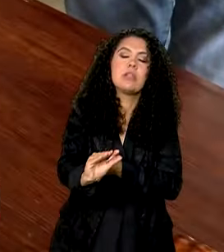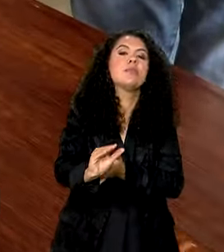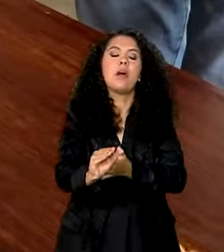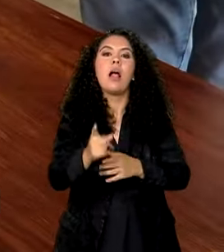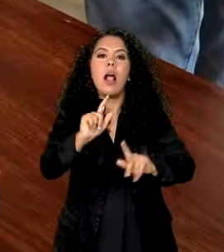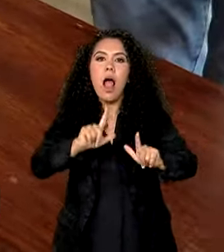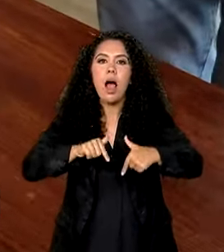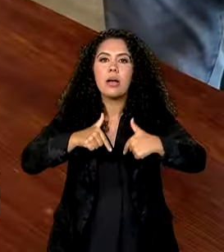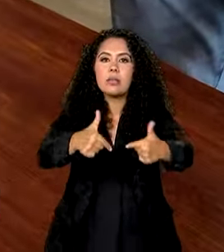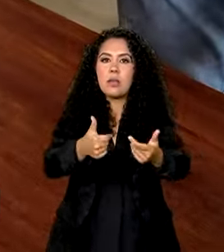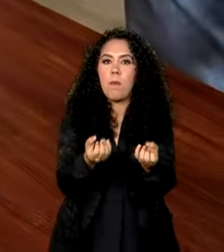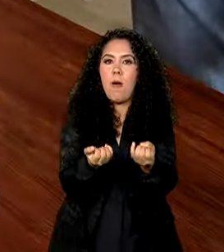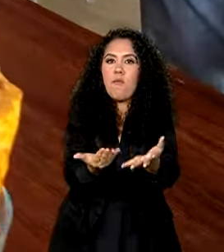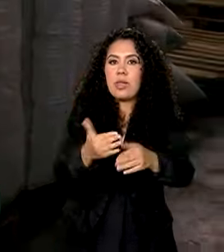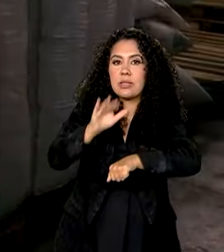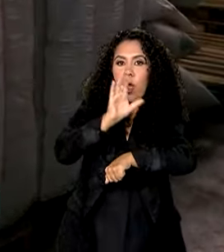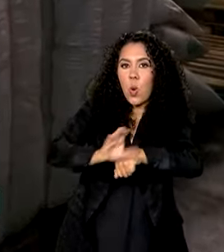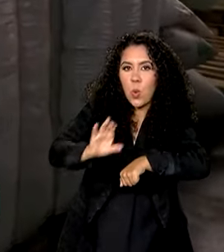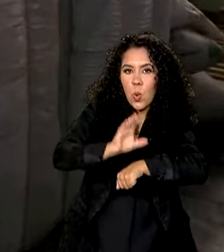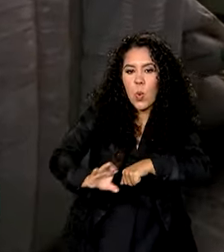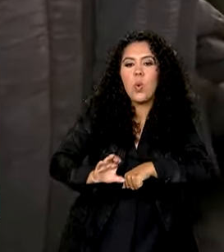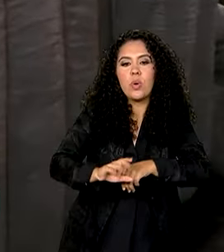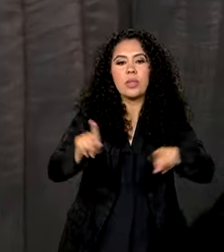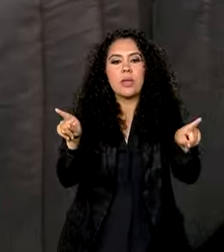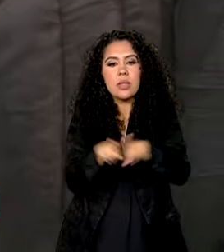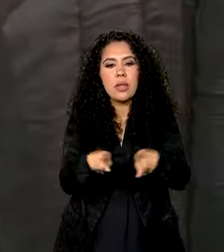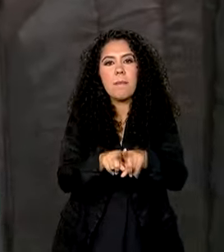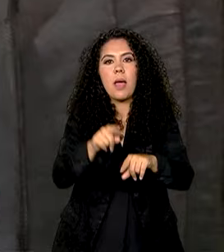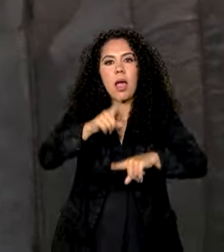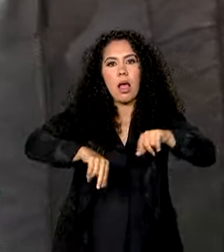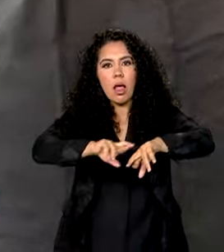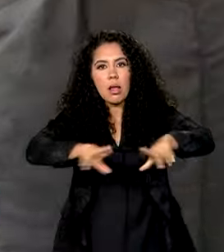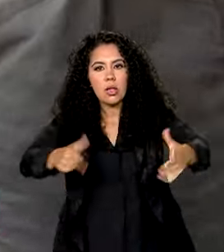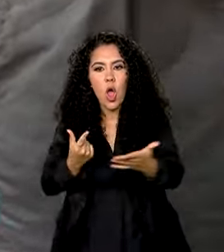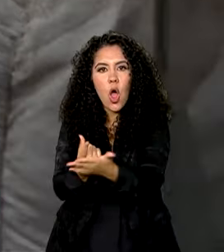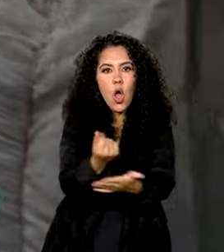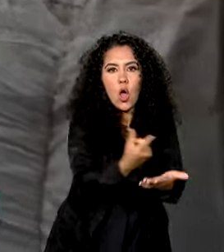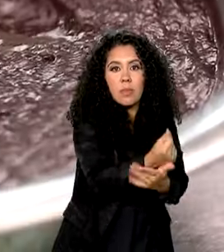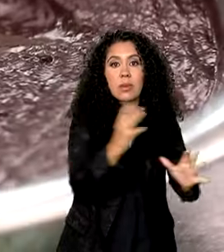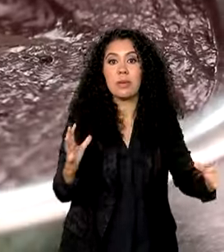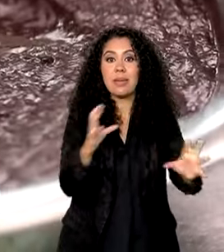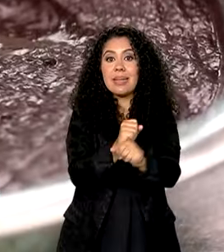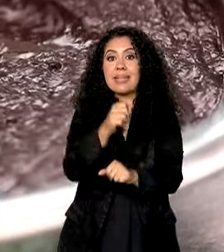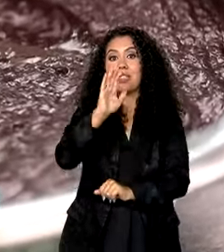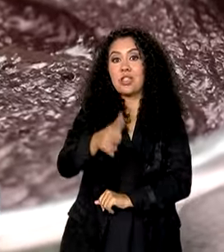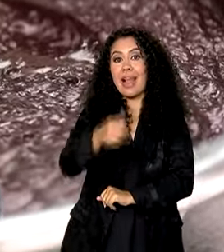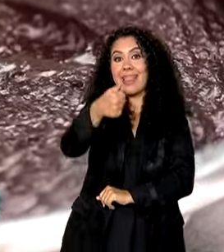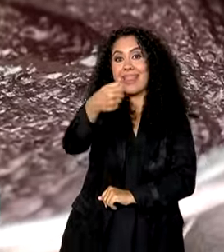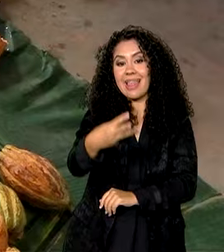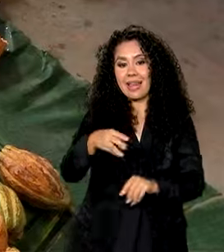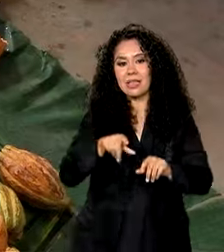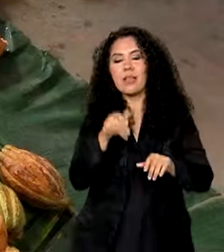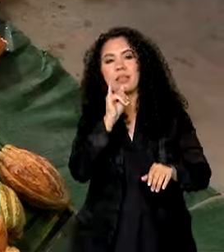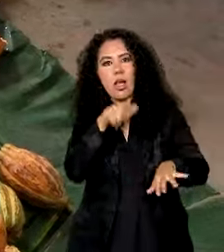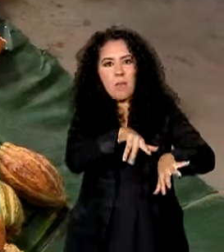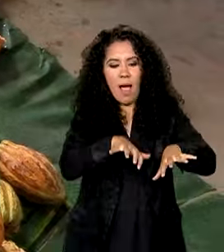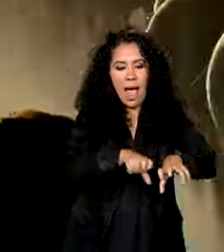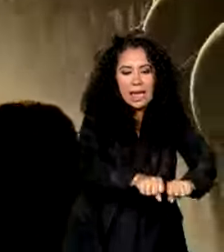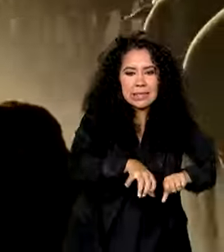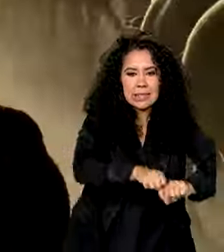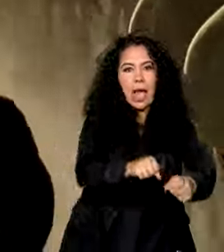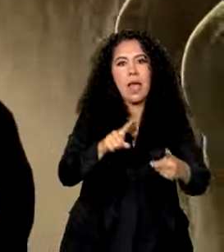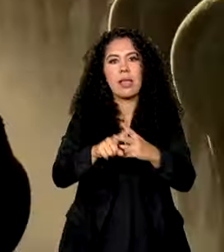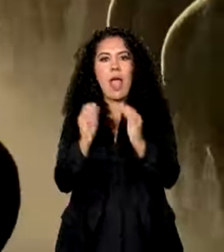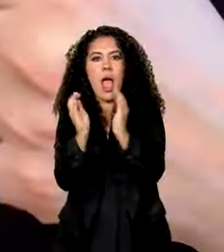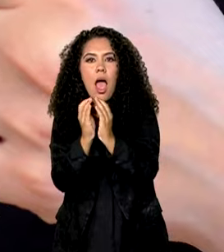capacitação de produtores e aquisição de insumos já Já são 13 rotas como a dosa aí do cacau